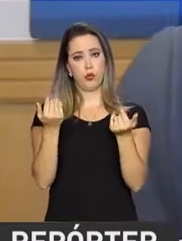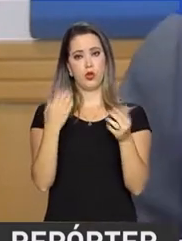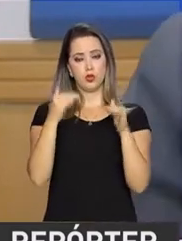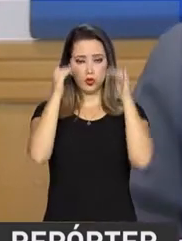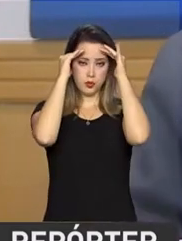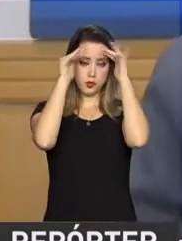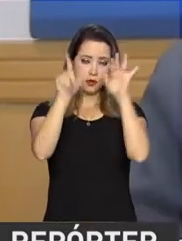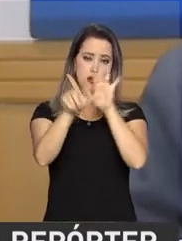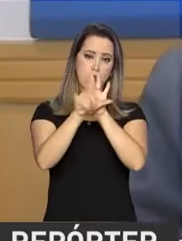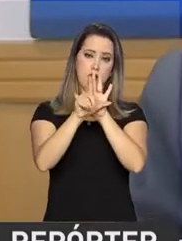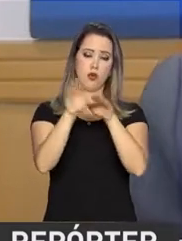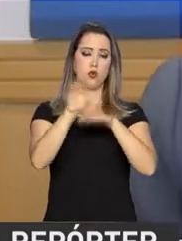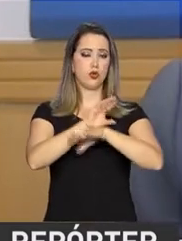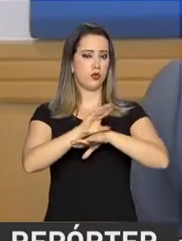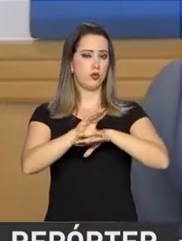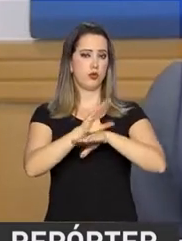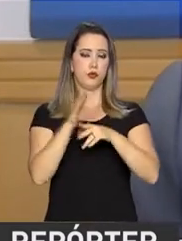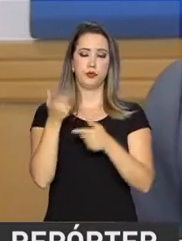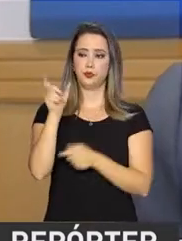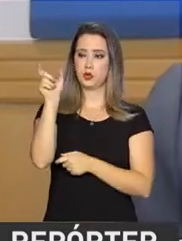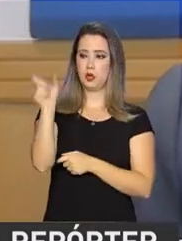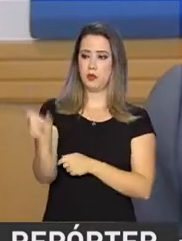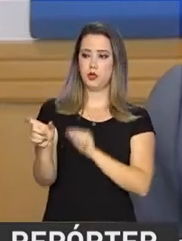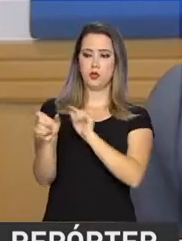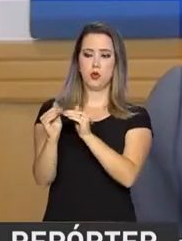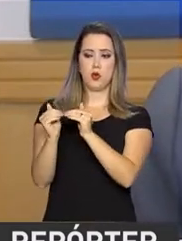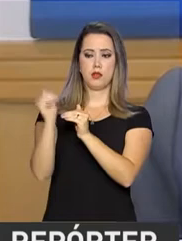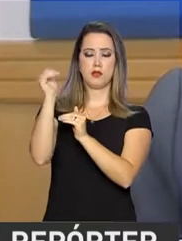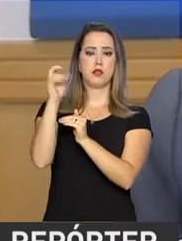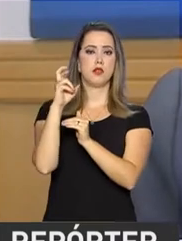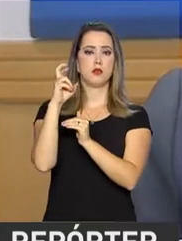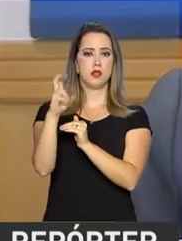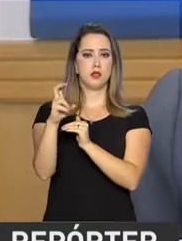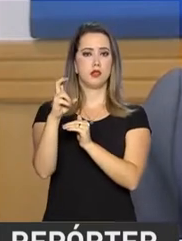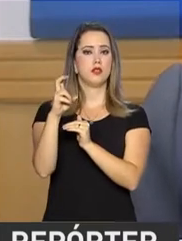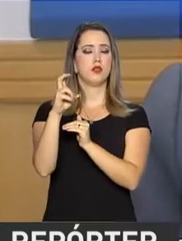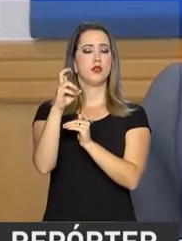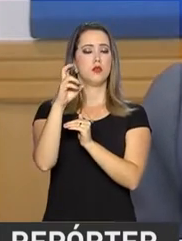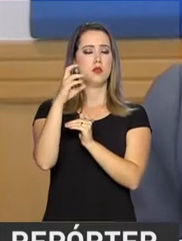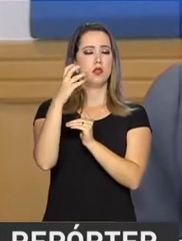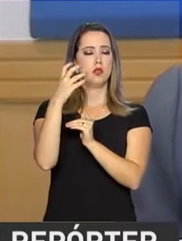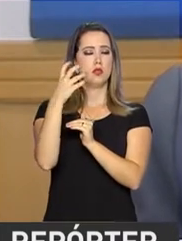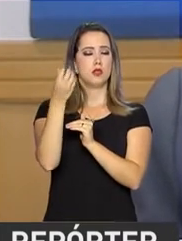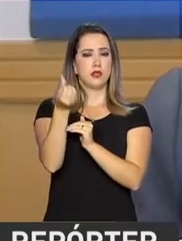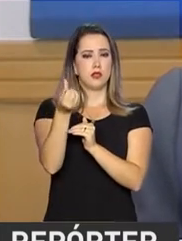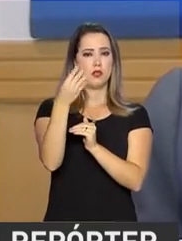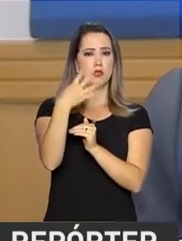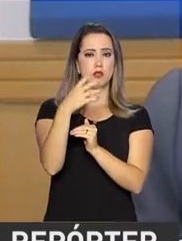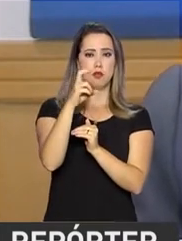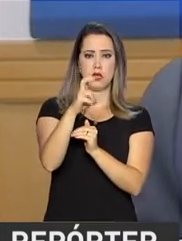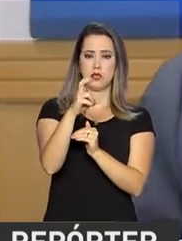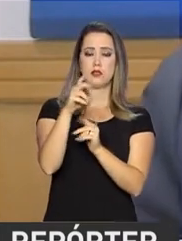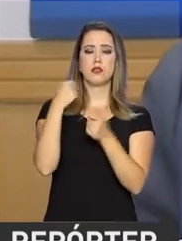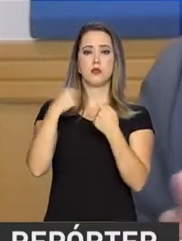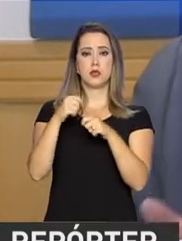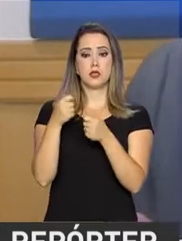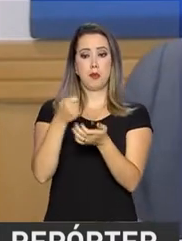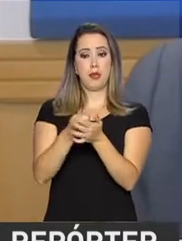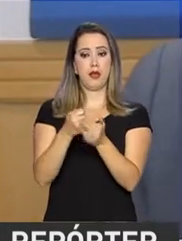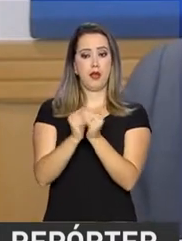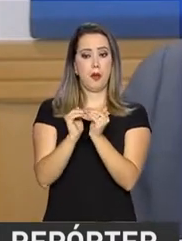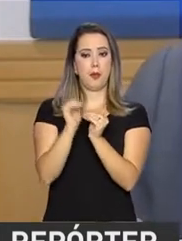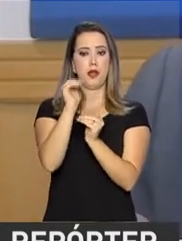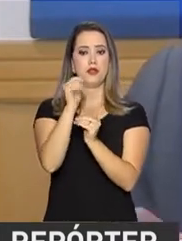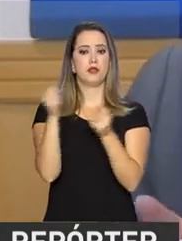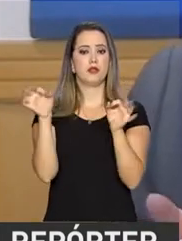diga olha quem ganha acima de 5.000 645 vai ter que fazer uma previdência complementar você tá acabando com